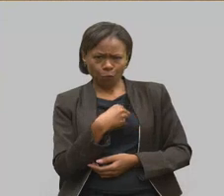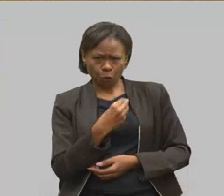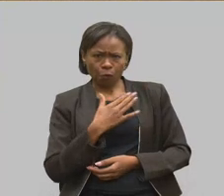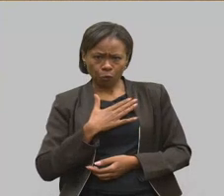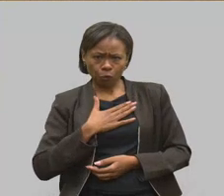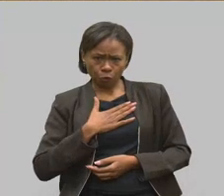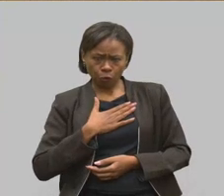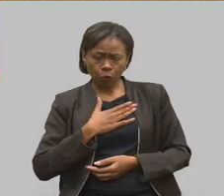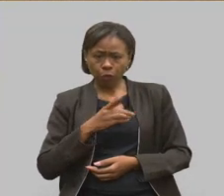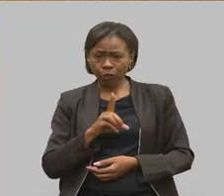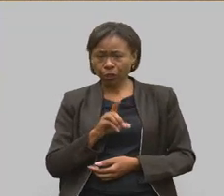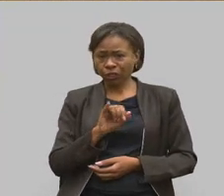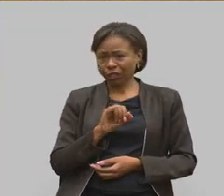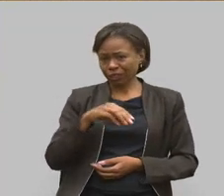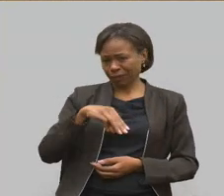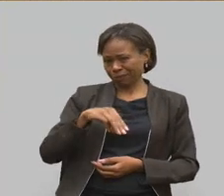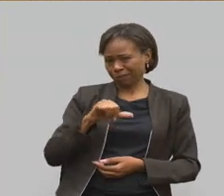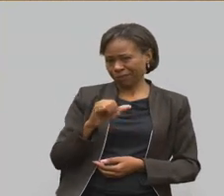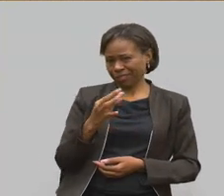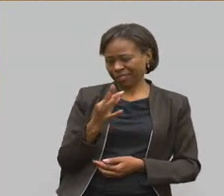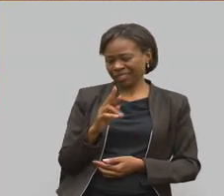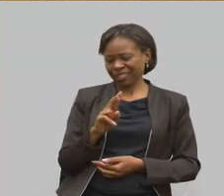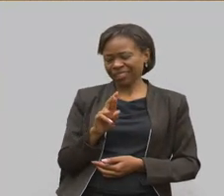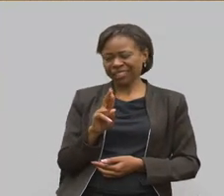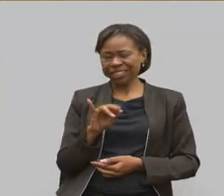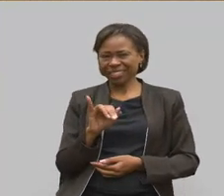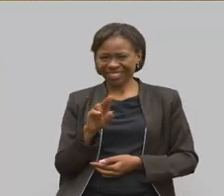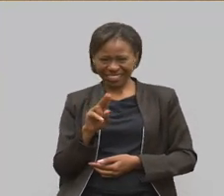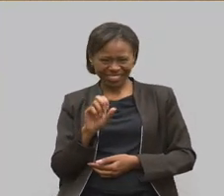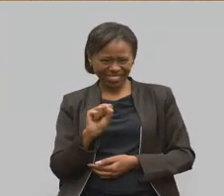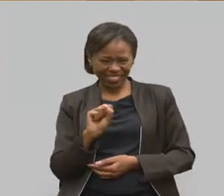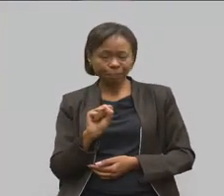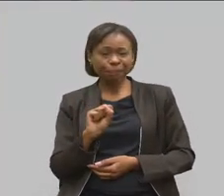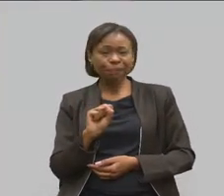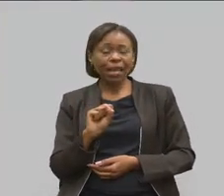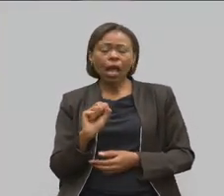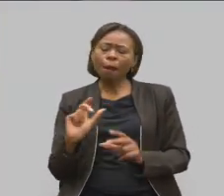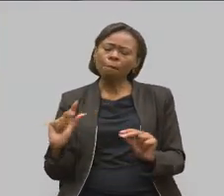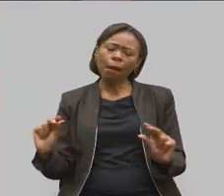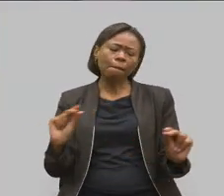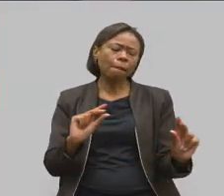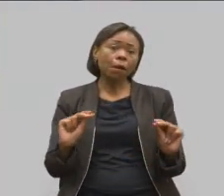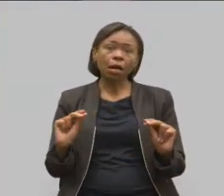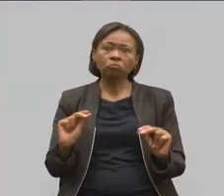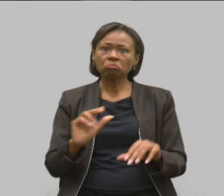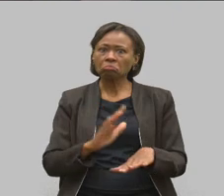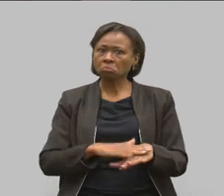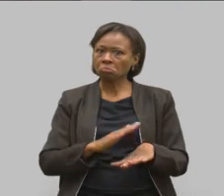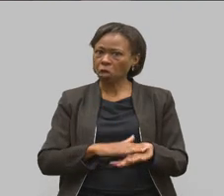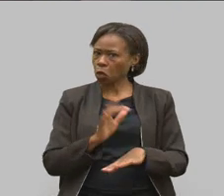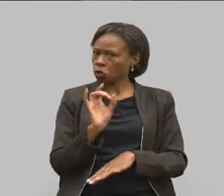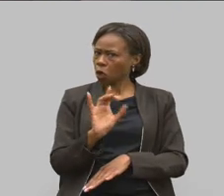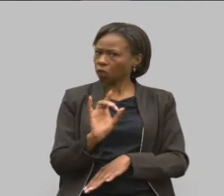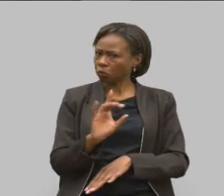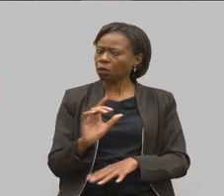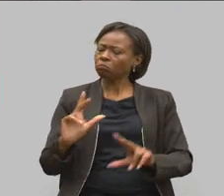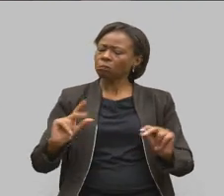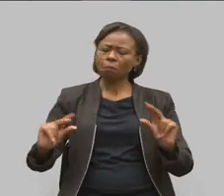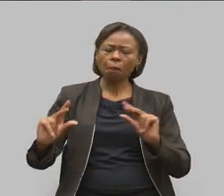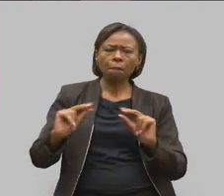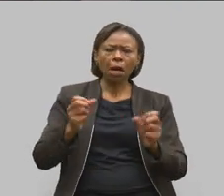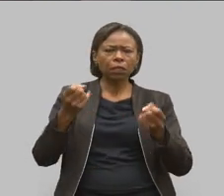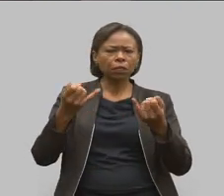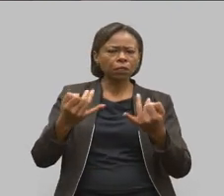eh conversa com uma pessoa que ele é muito independente e ele fala das experiências